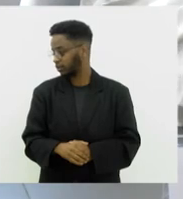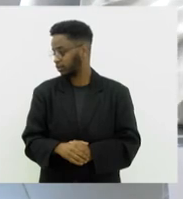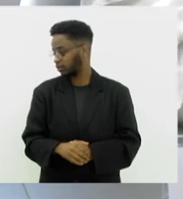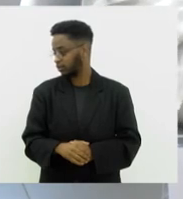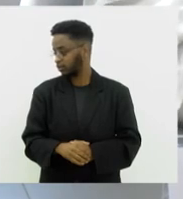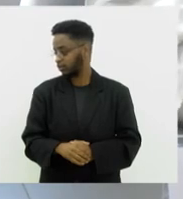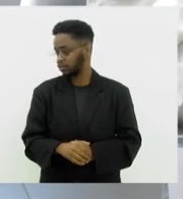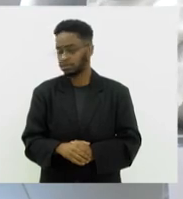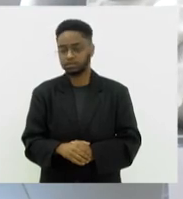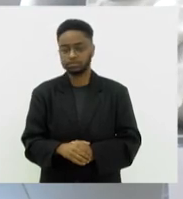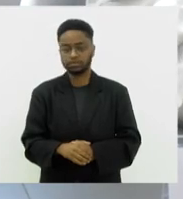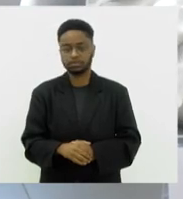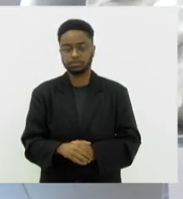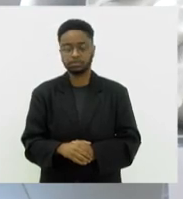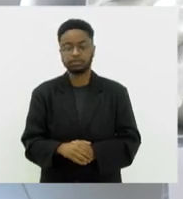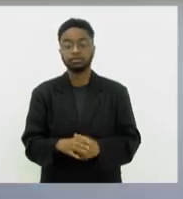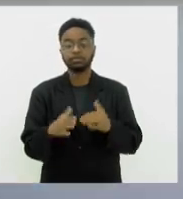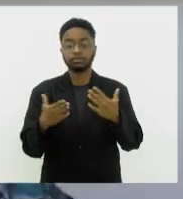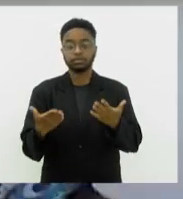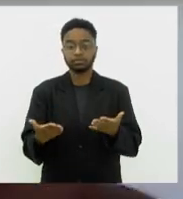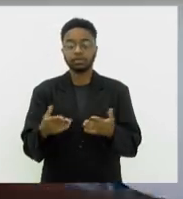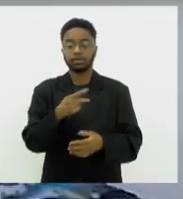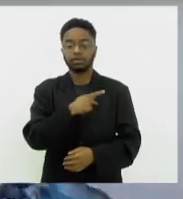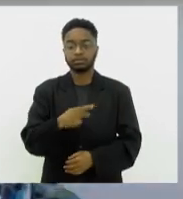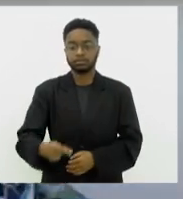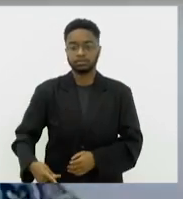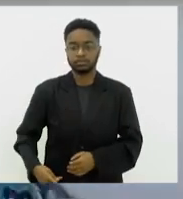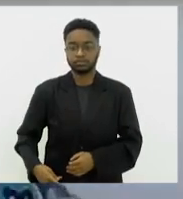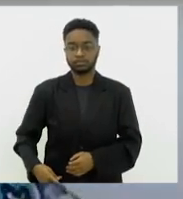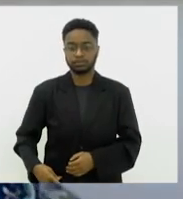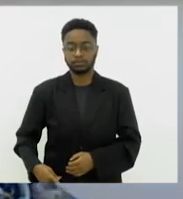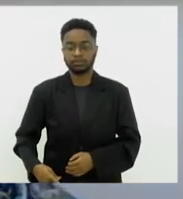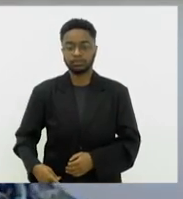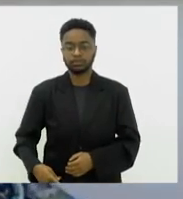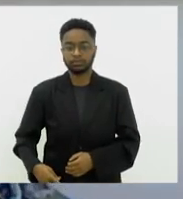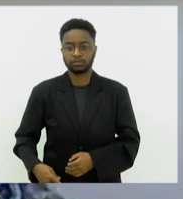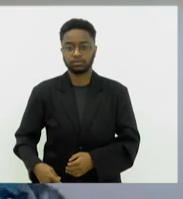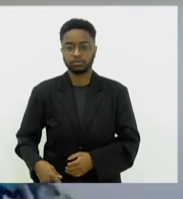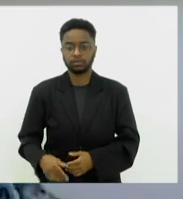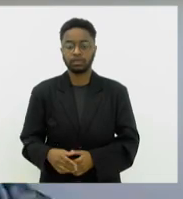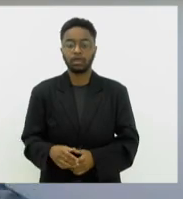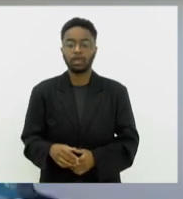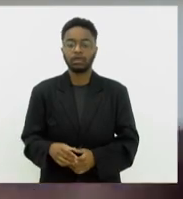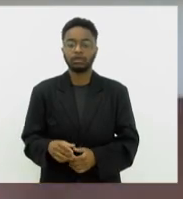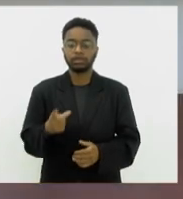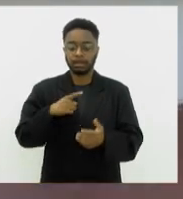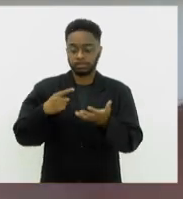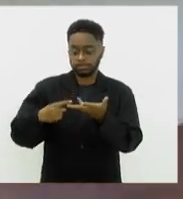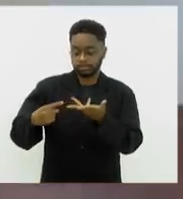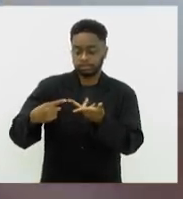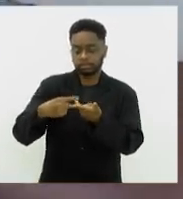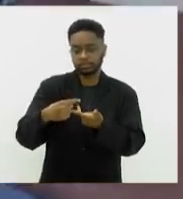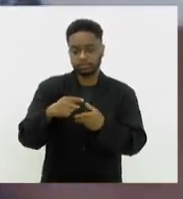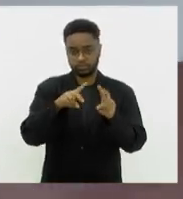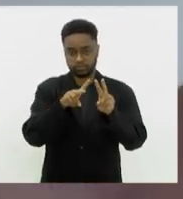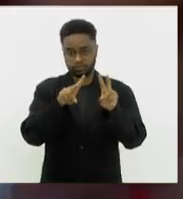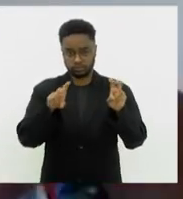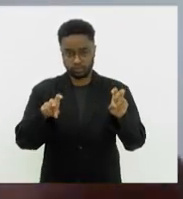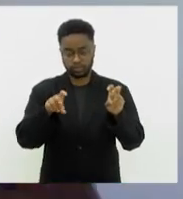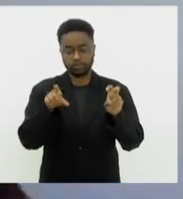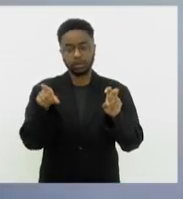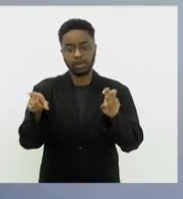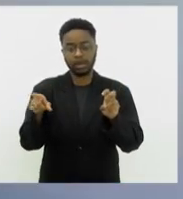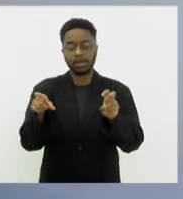É nesse sentido presidenta considerando todos os esforços desta comissão que se reuniu obgado